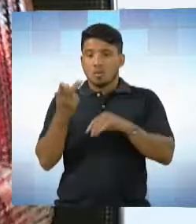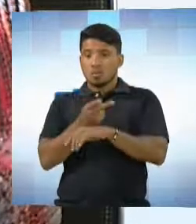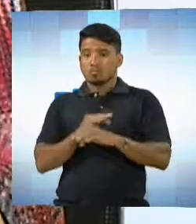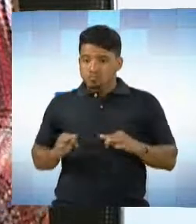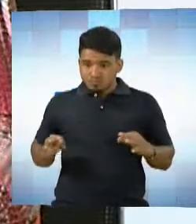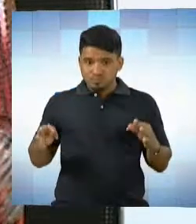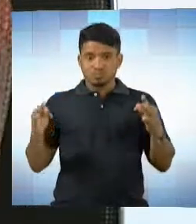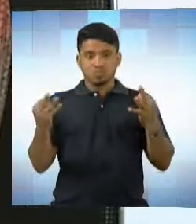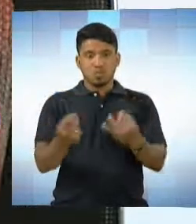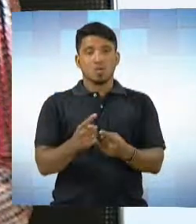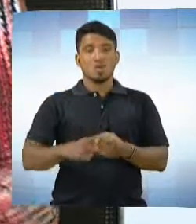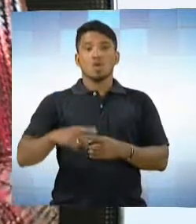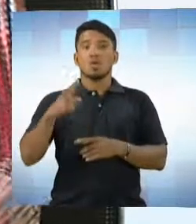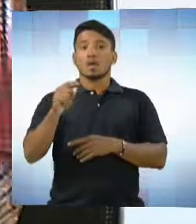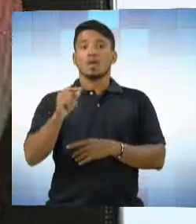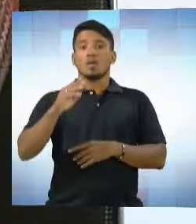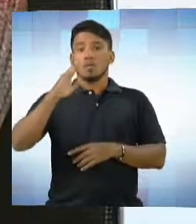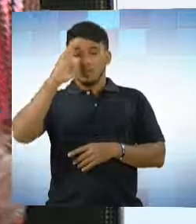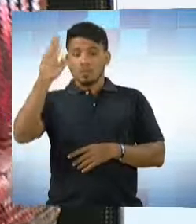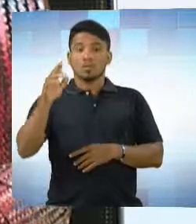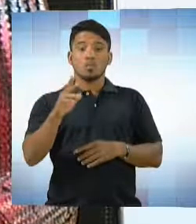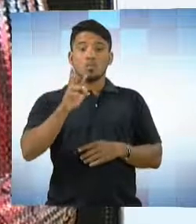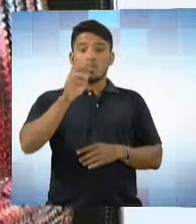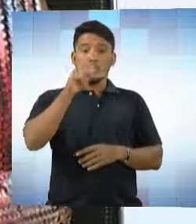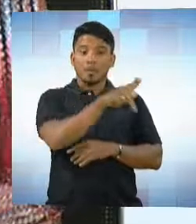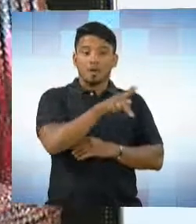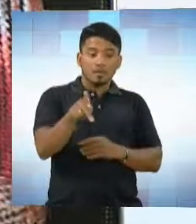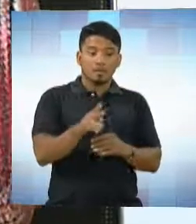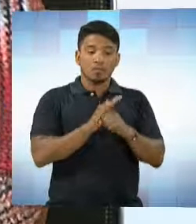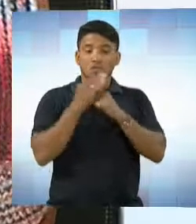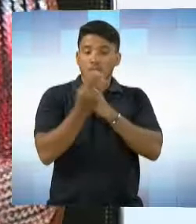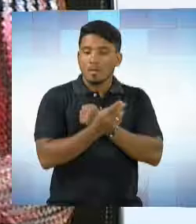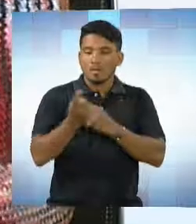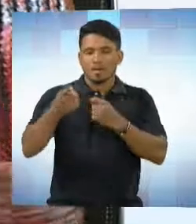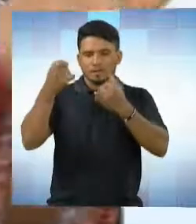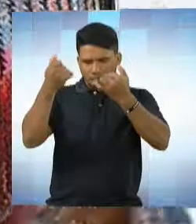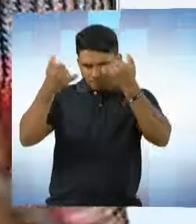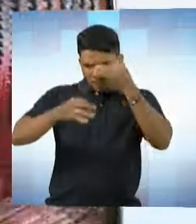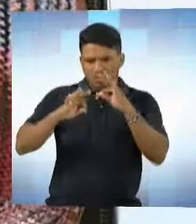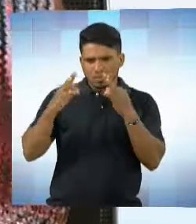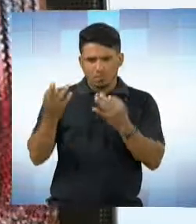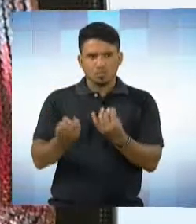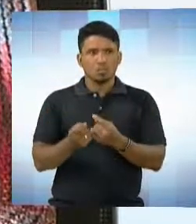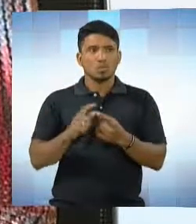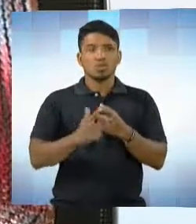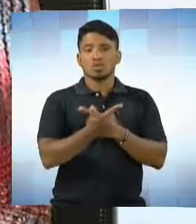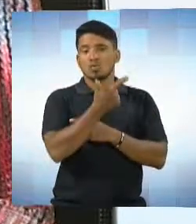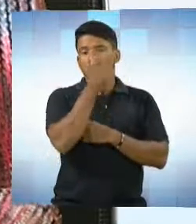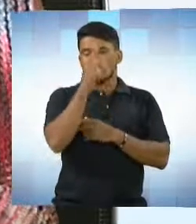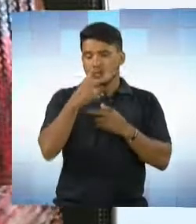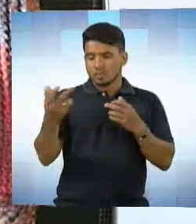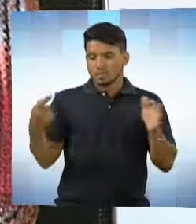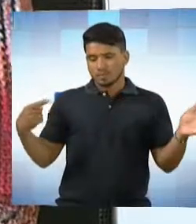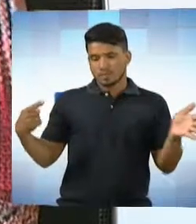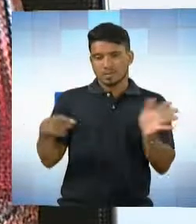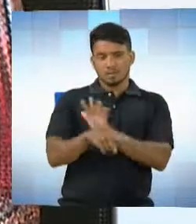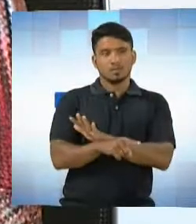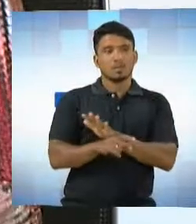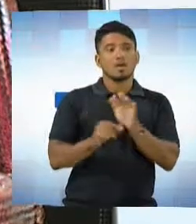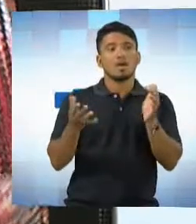geralmente, o presidente da associação daquele bairro, que é que está por dentro de tudo, para me informar. E o que eu vejo, a segunda pergunta que você fez com relação a essas